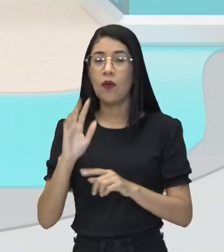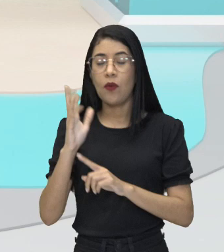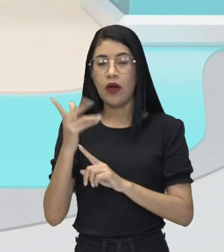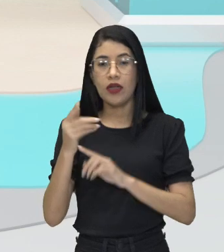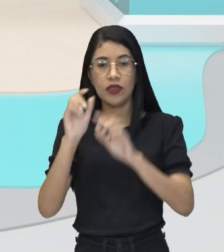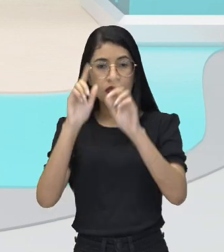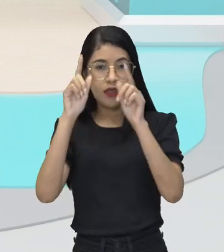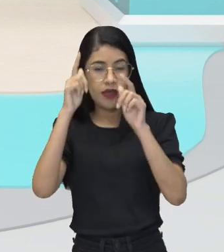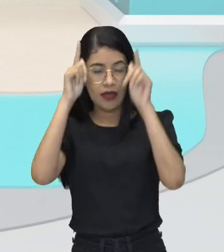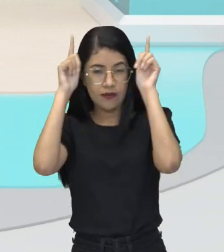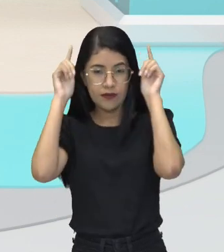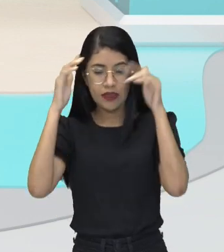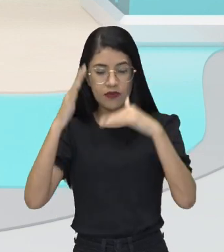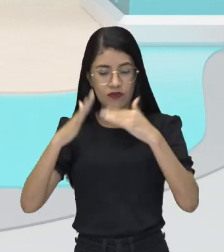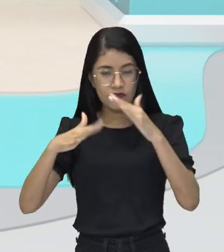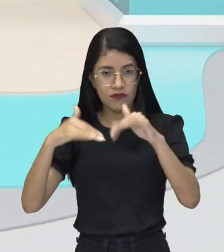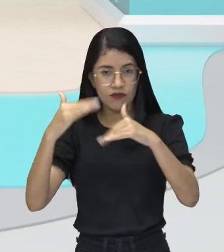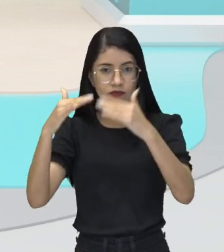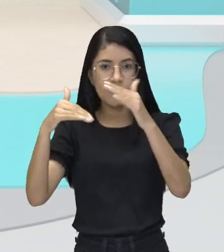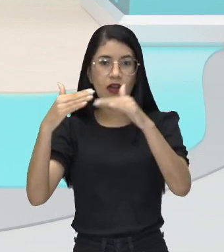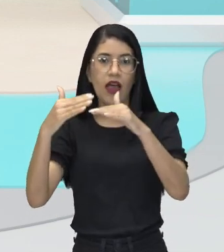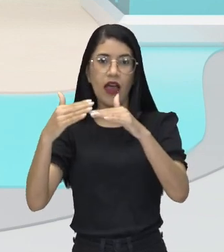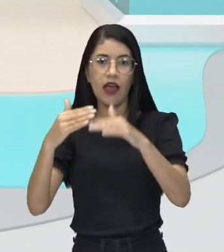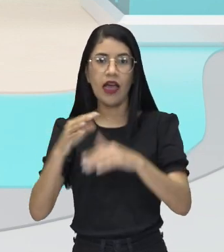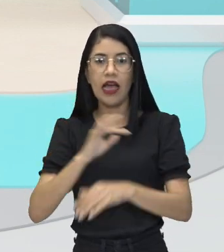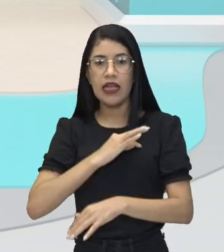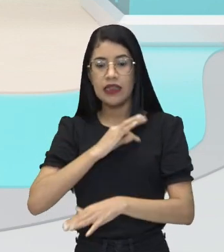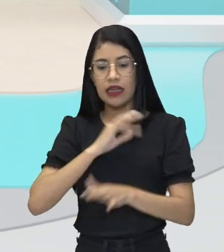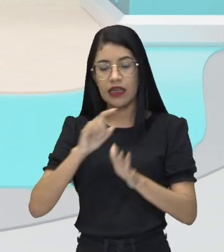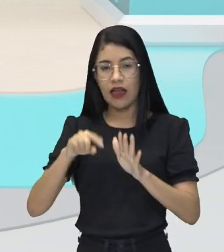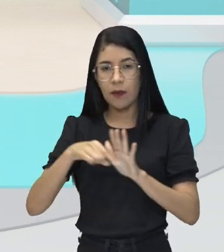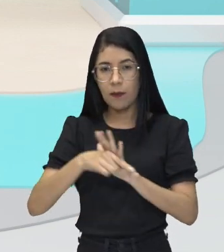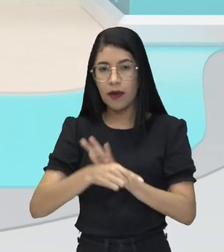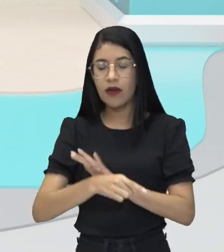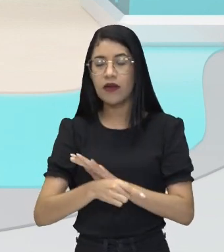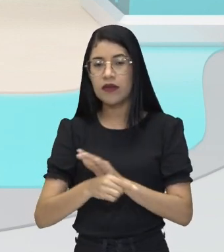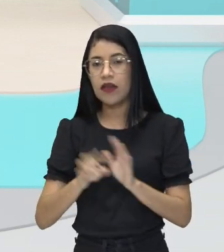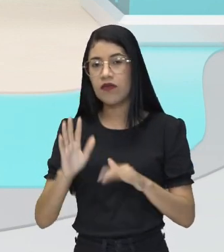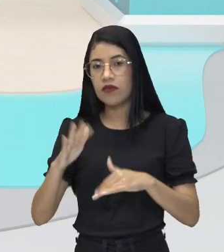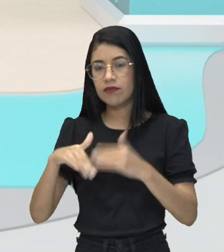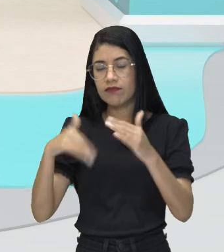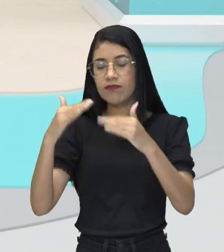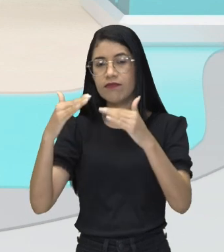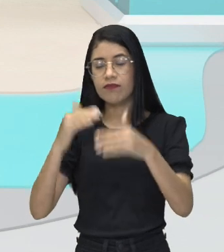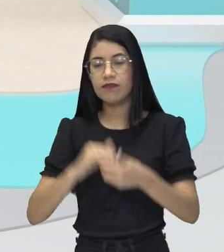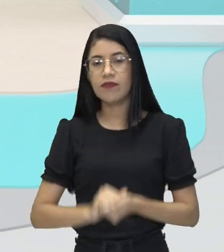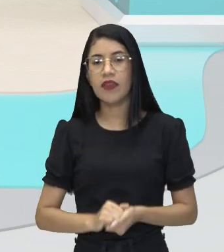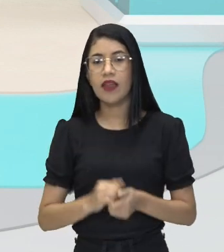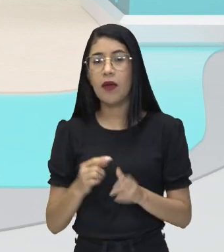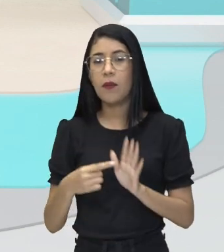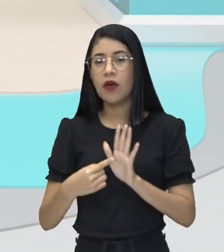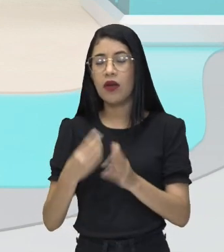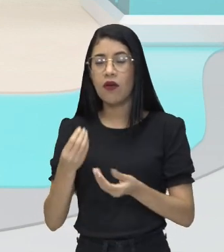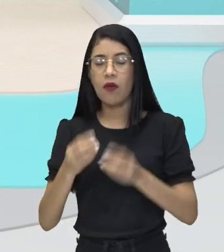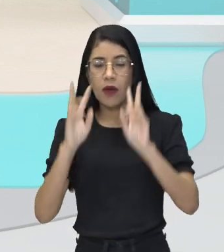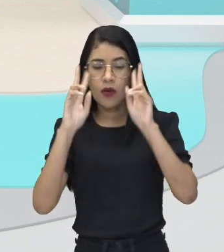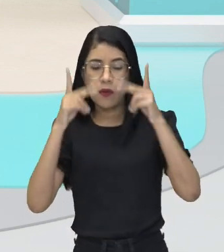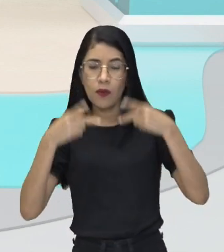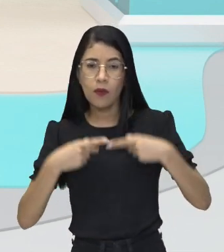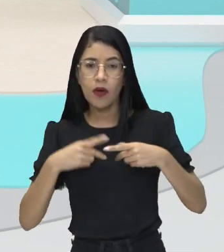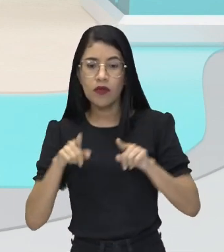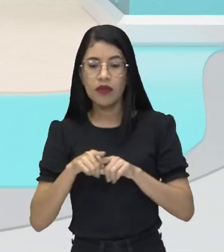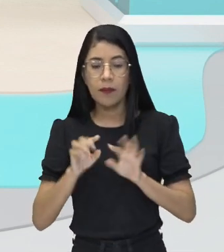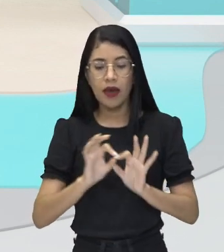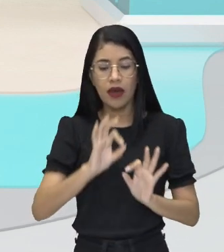dizer, evoluindo, avançando nessa questão de retratar a figura humana, sem falar na questão da